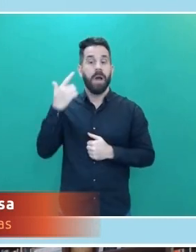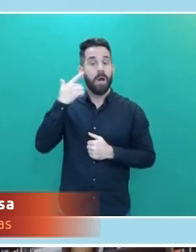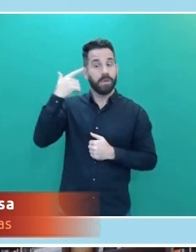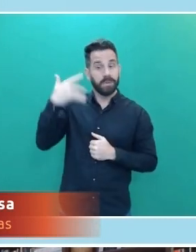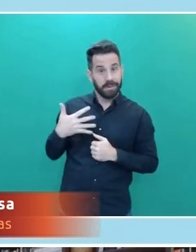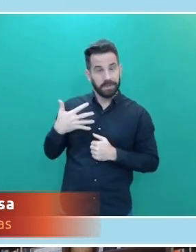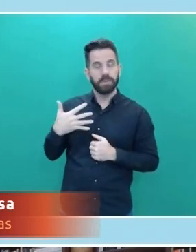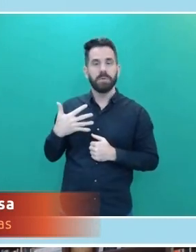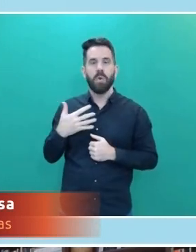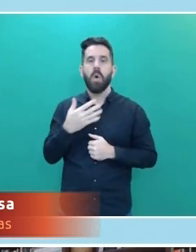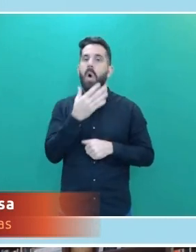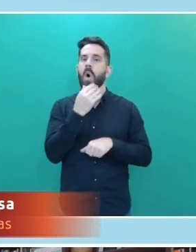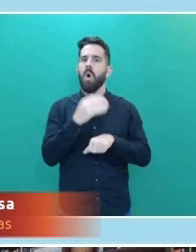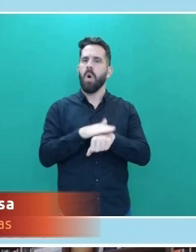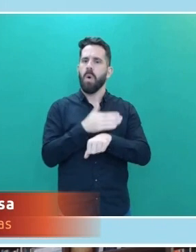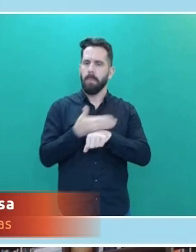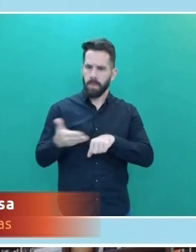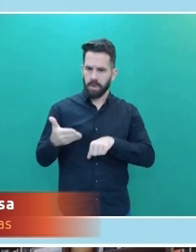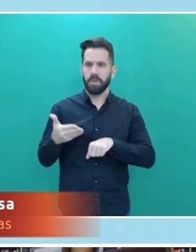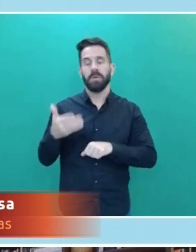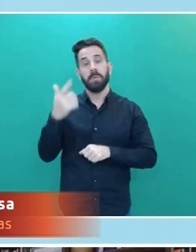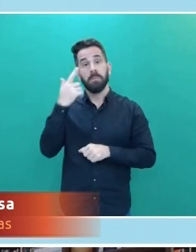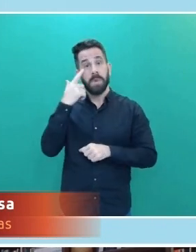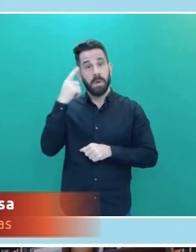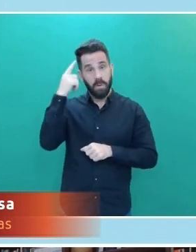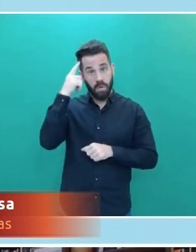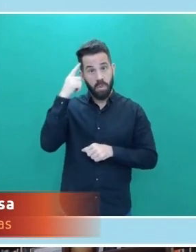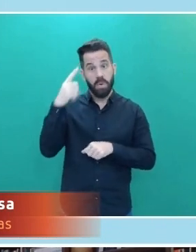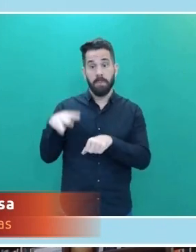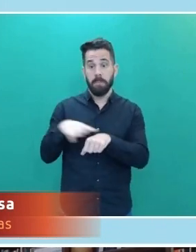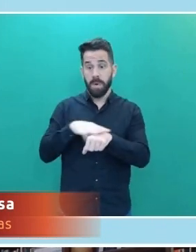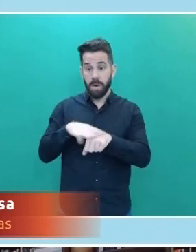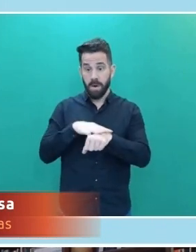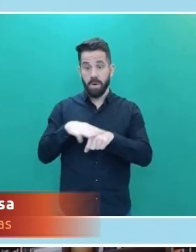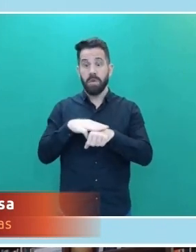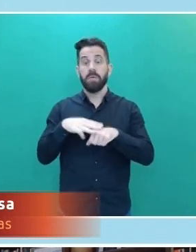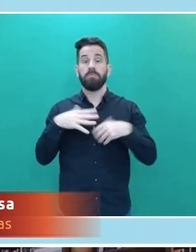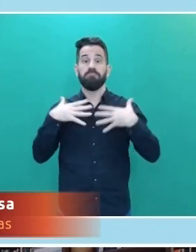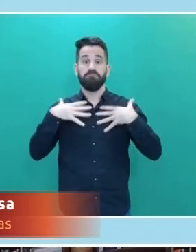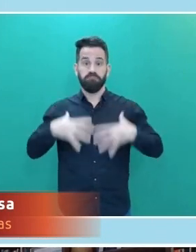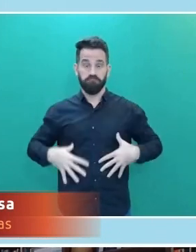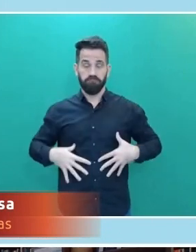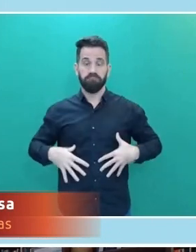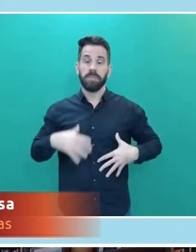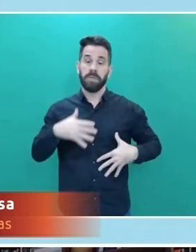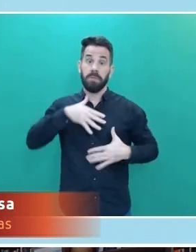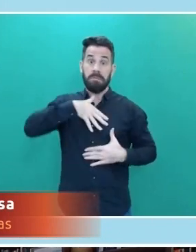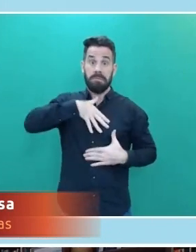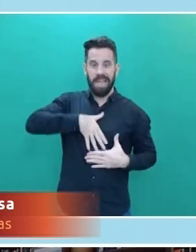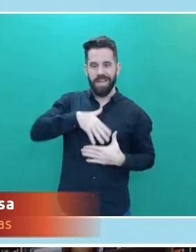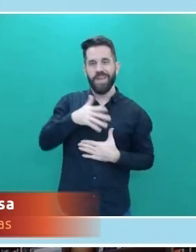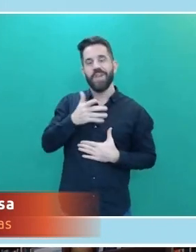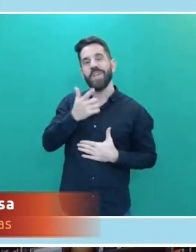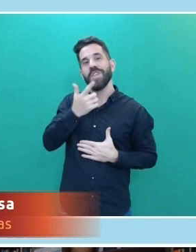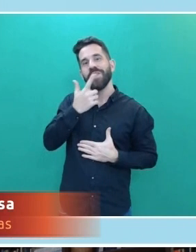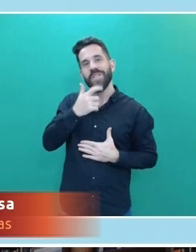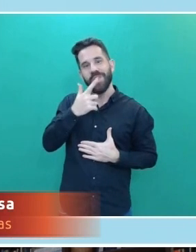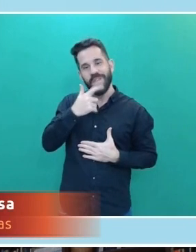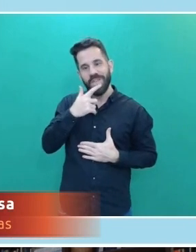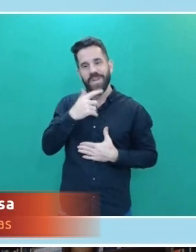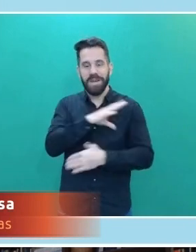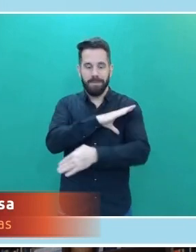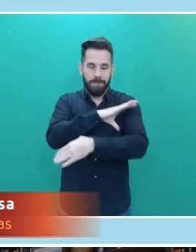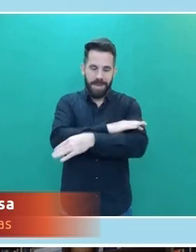homem branco, de cabelos e olhos castanhos. Estou vestindo uma camiseta vermelha e uma jaqueta